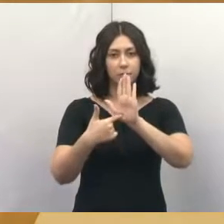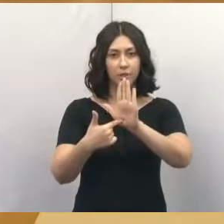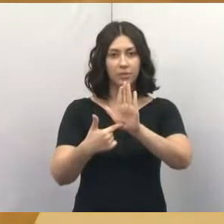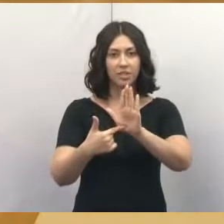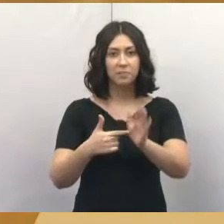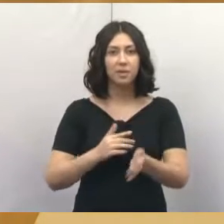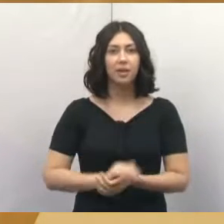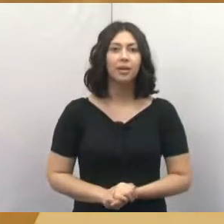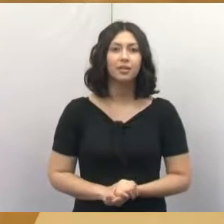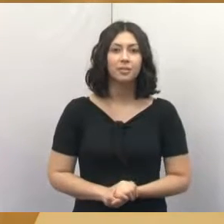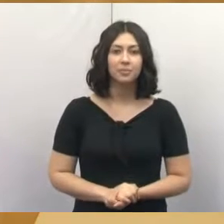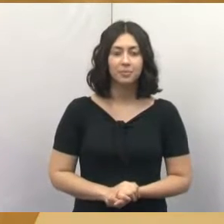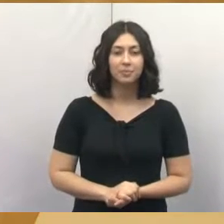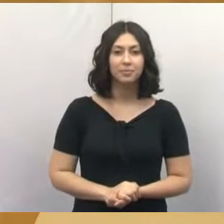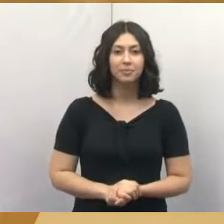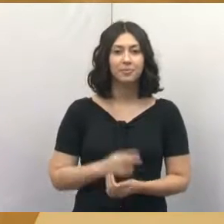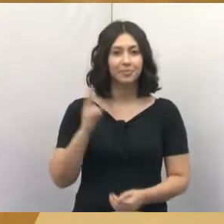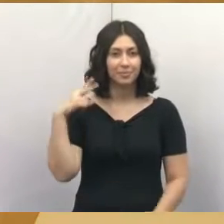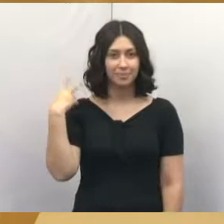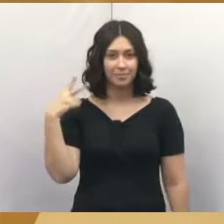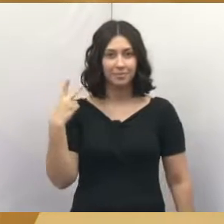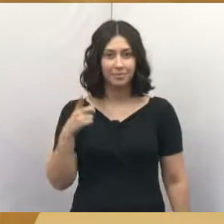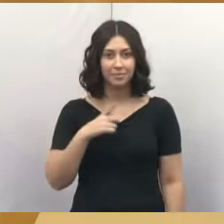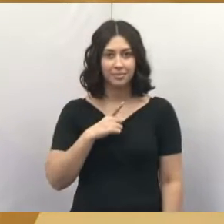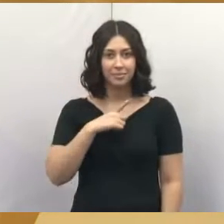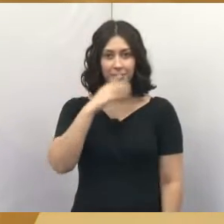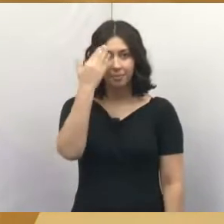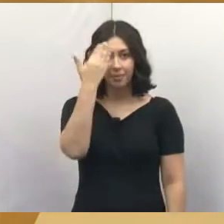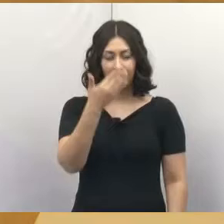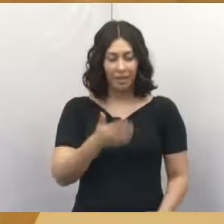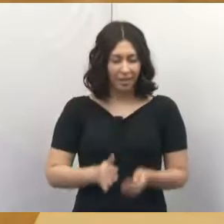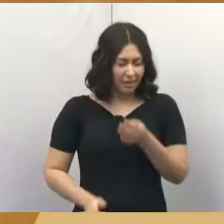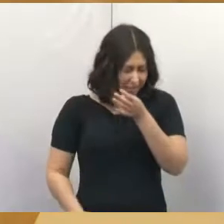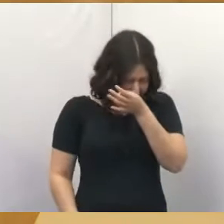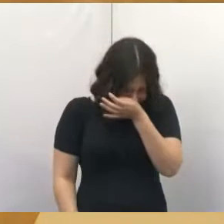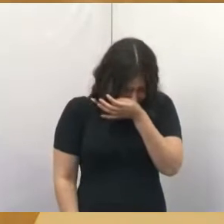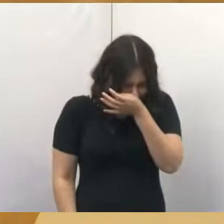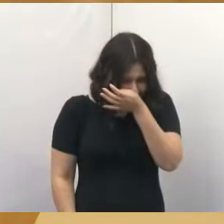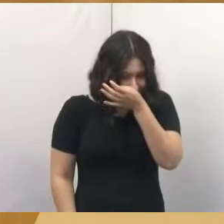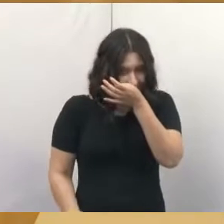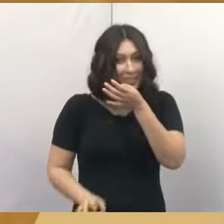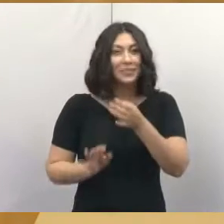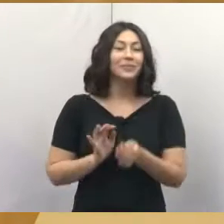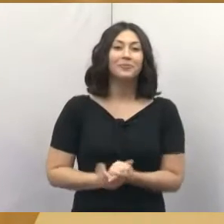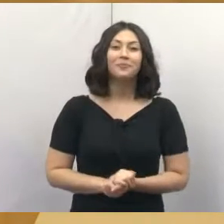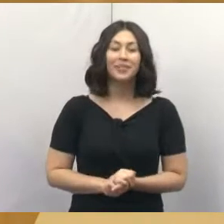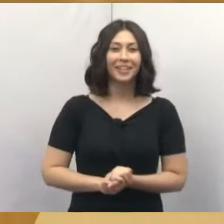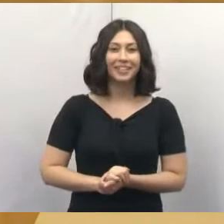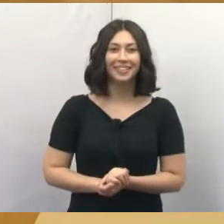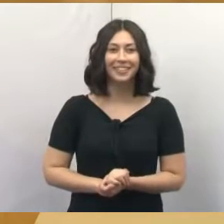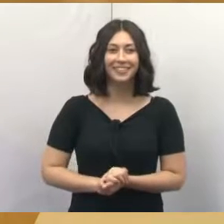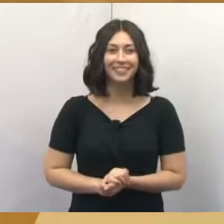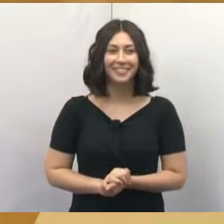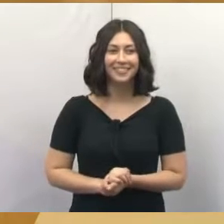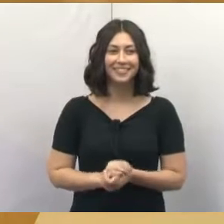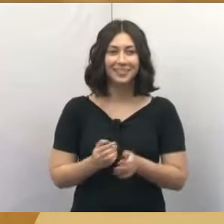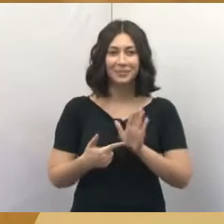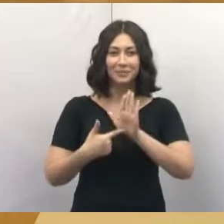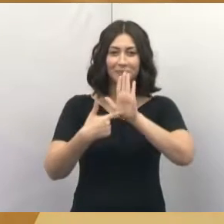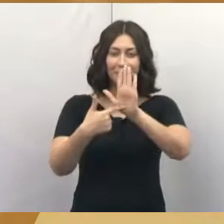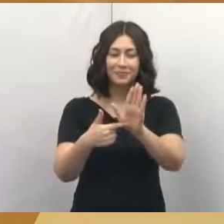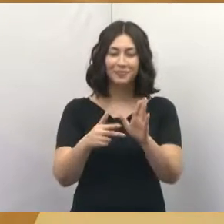apresentação. Nobres vereadores, temos a honra de submeter à apreciação e aprovação desta augusta